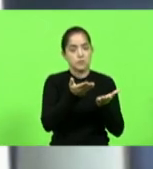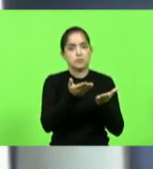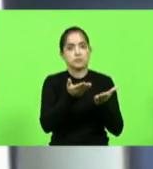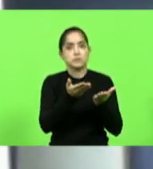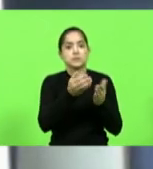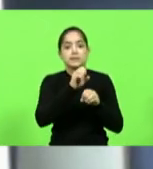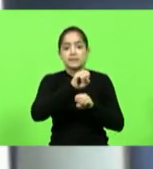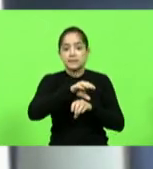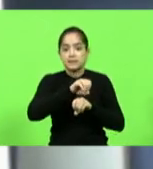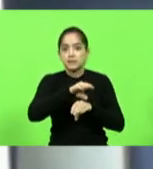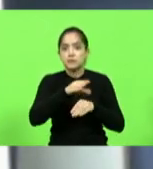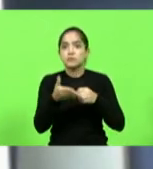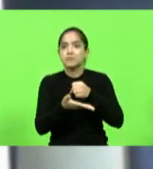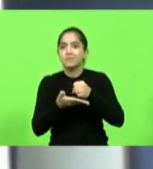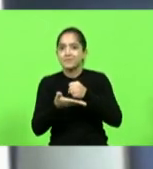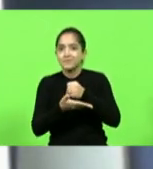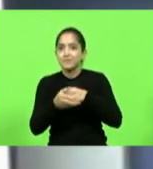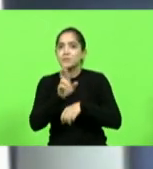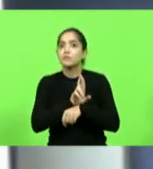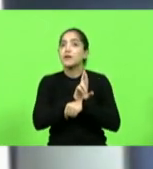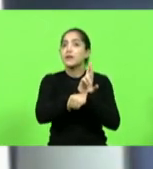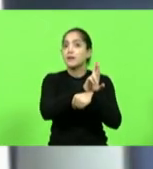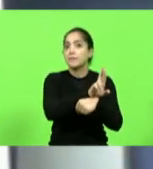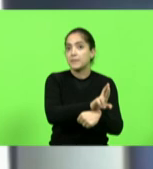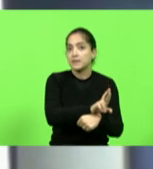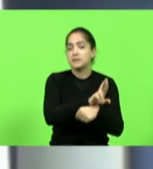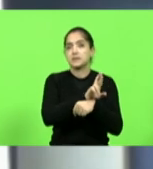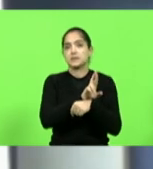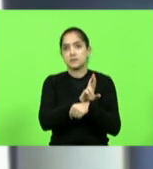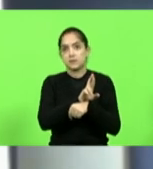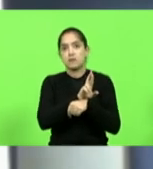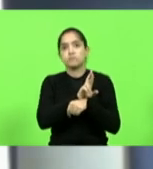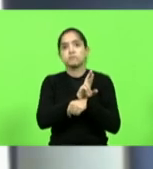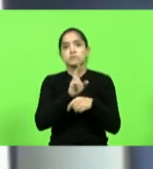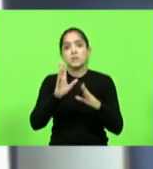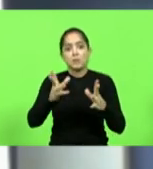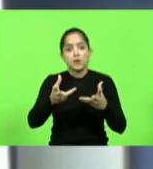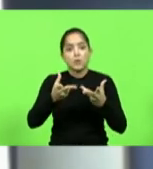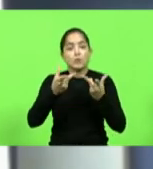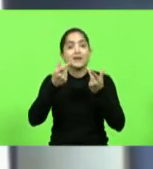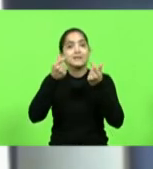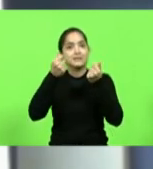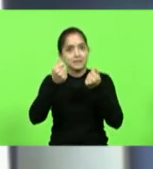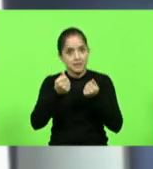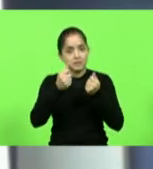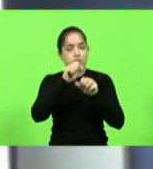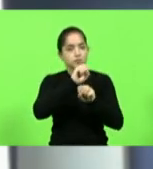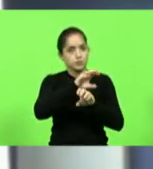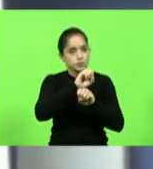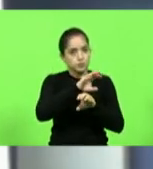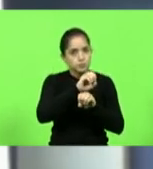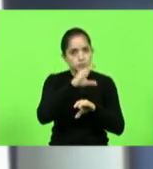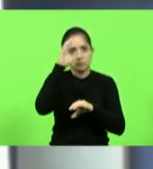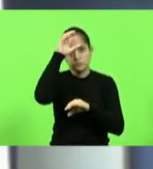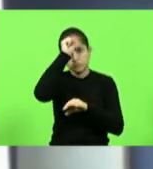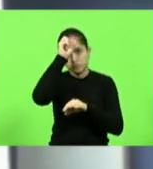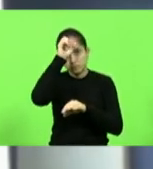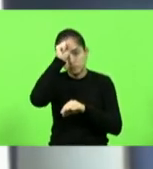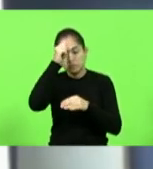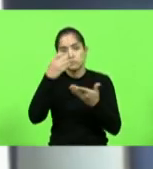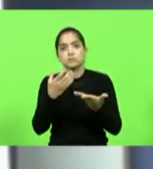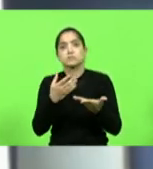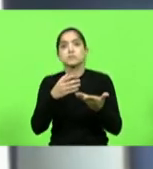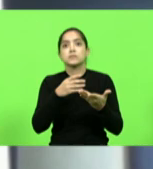ensino, ela vai representar, sim, um salto qualitativo do processo de ensino-aprendizagem, na formação social dos